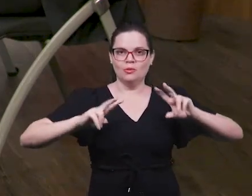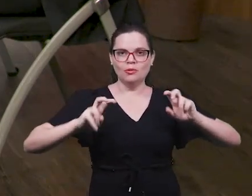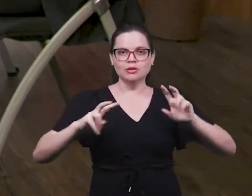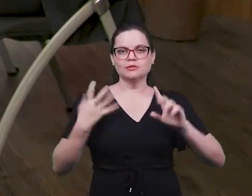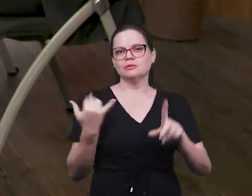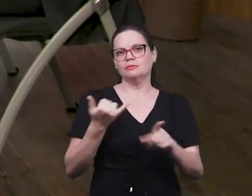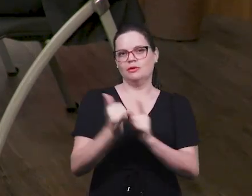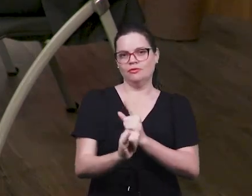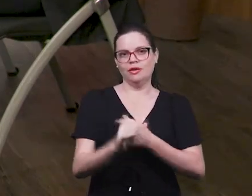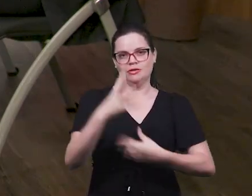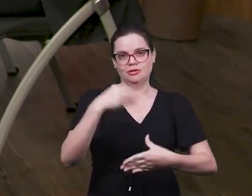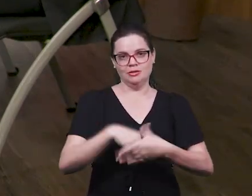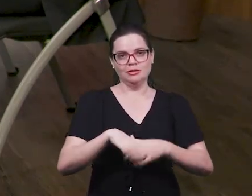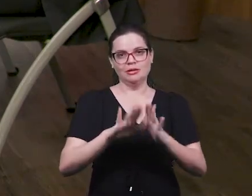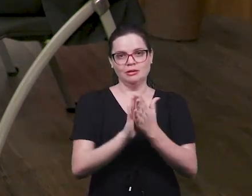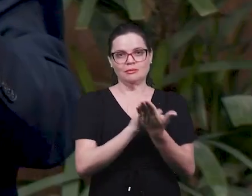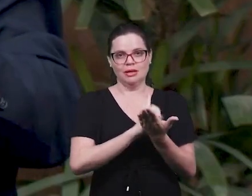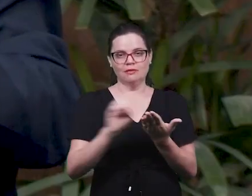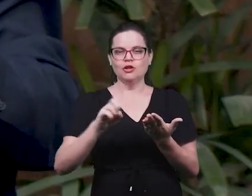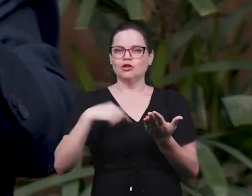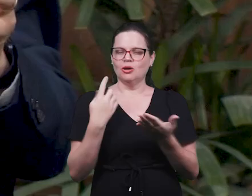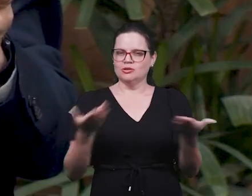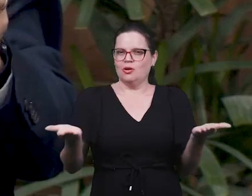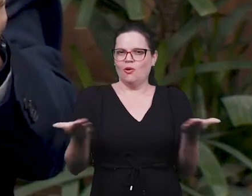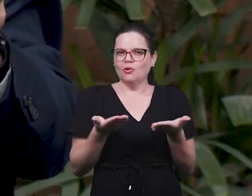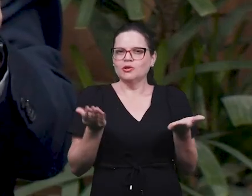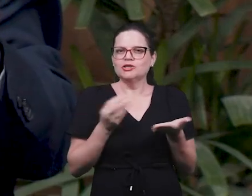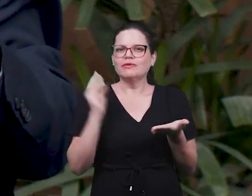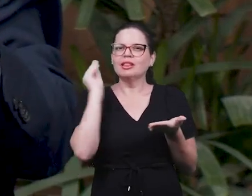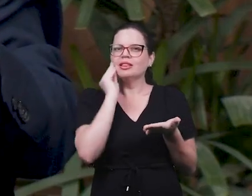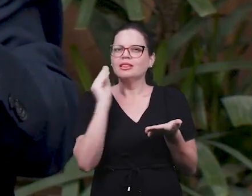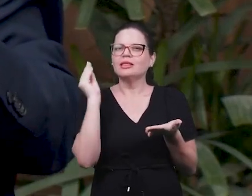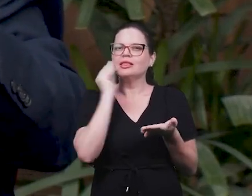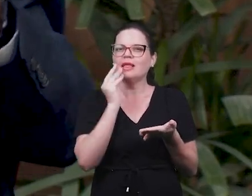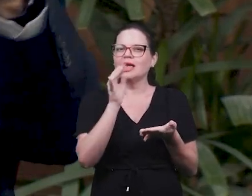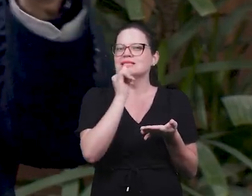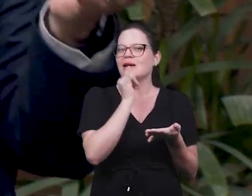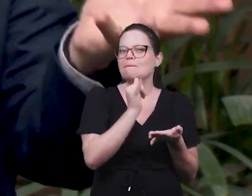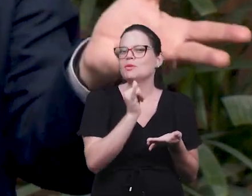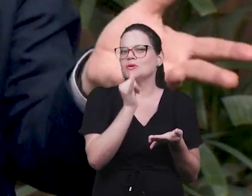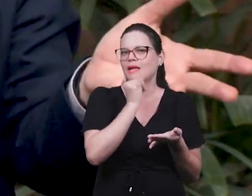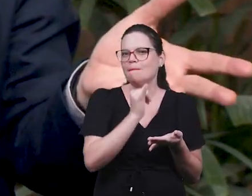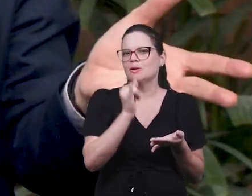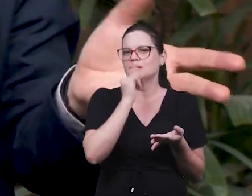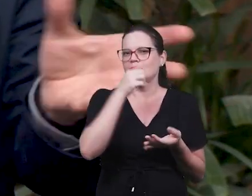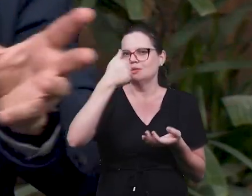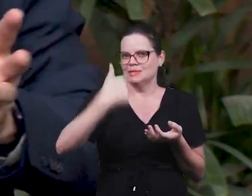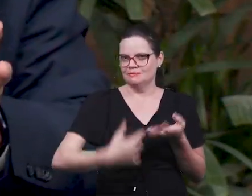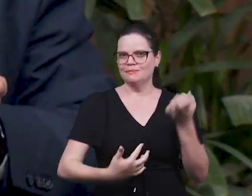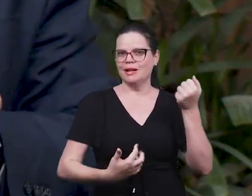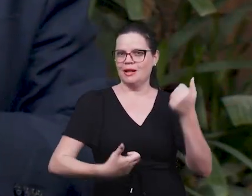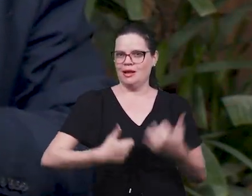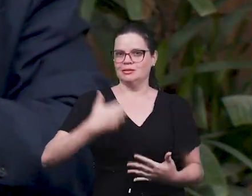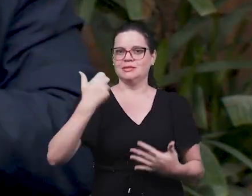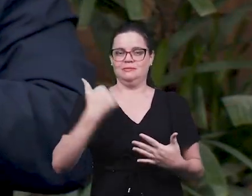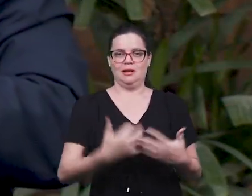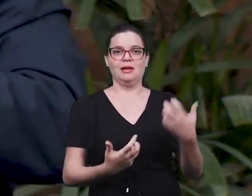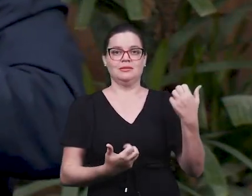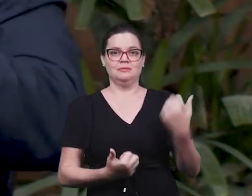palavra de Deus, nós vamos tentar dar alguns exemplos, também no Velho Testamento, daquilo que é